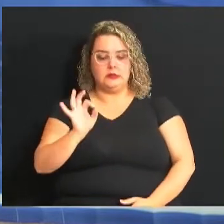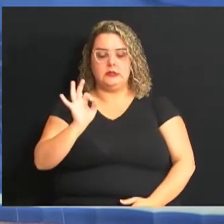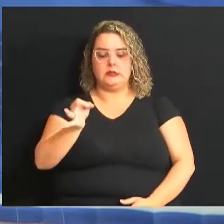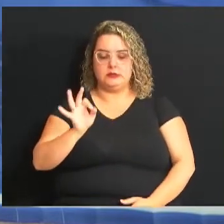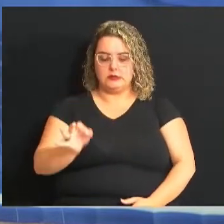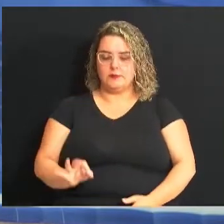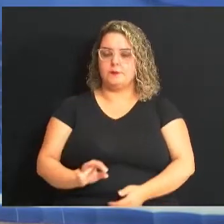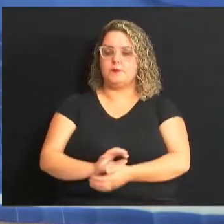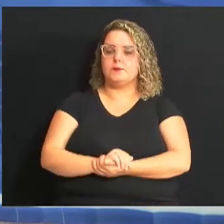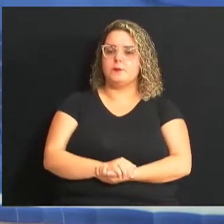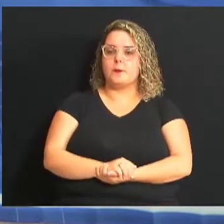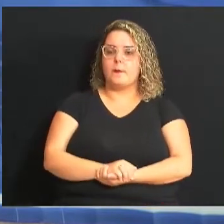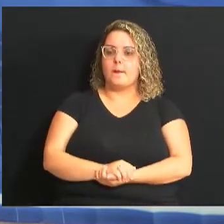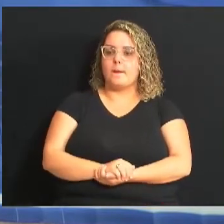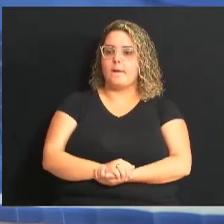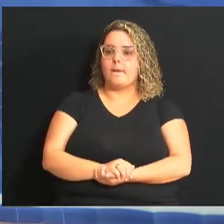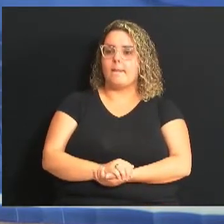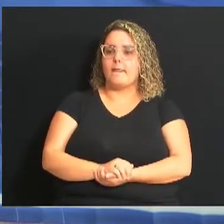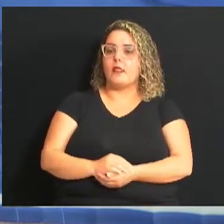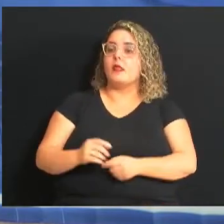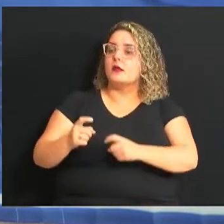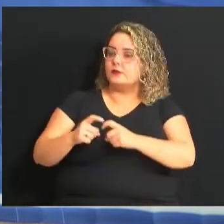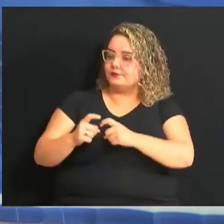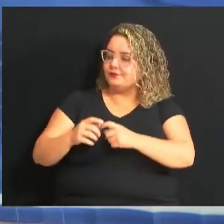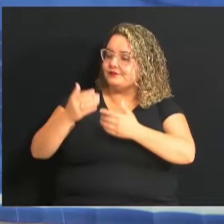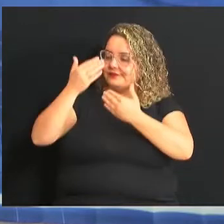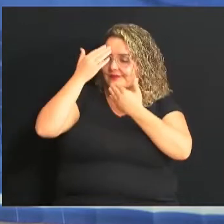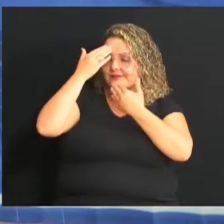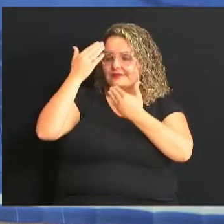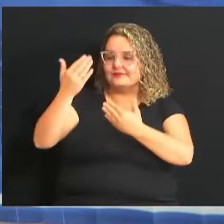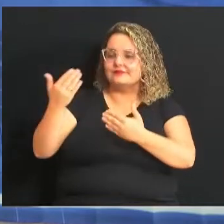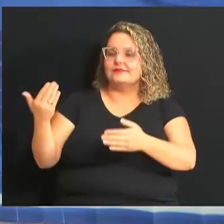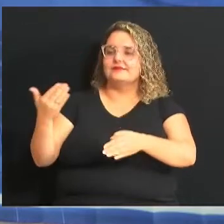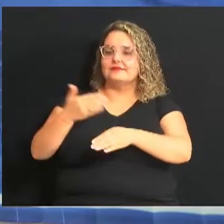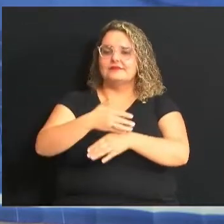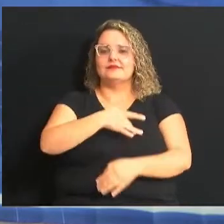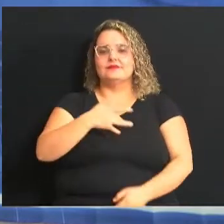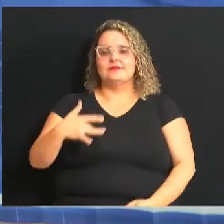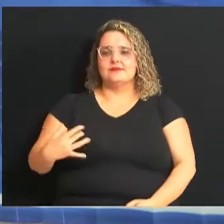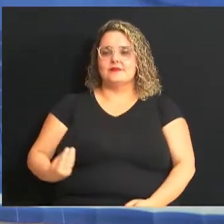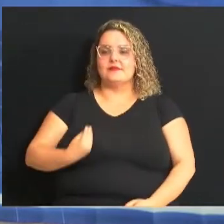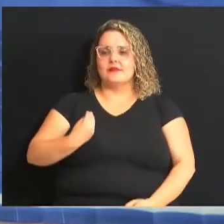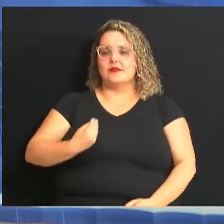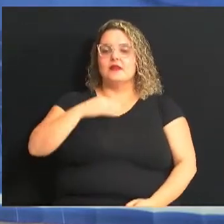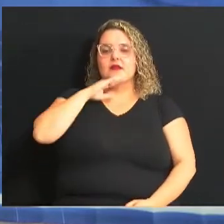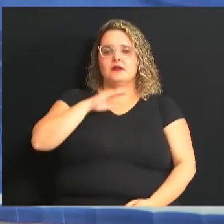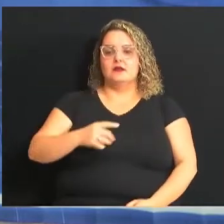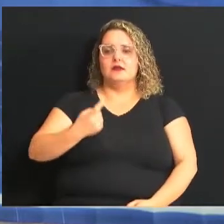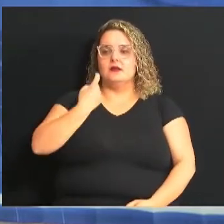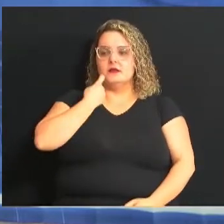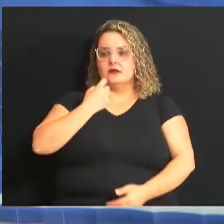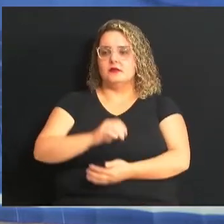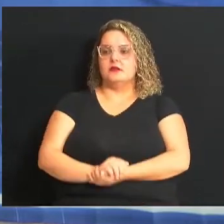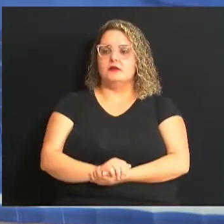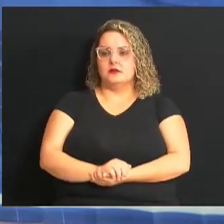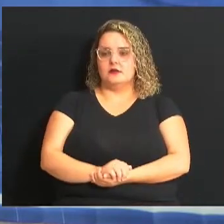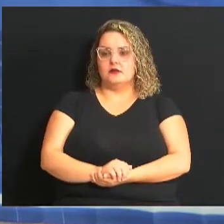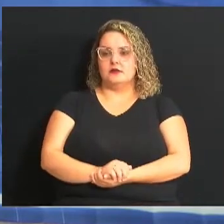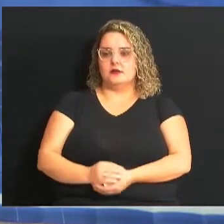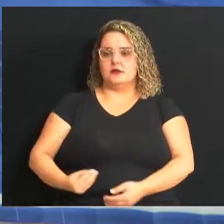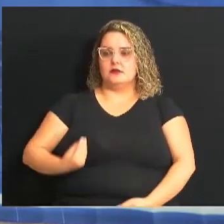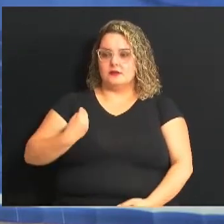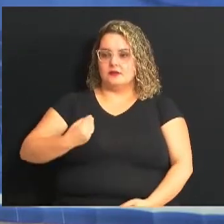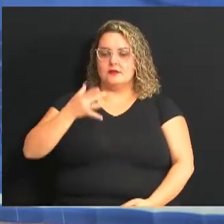Exatamente. Doutor, eu quero agradecer a sua participação aqui no Saúde à Vida, nessa tarde de sexta-feira, ao vivo. Deixar mais uma